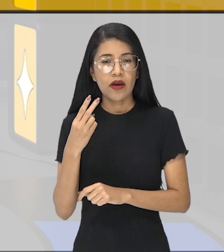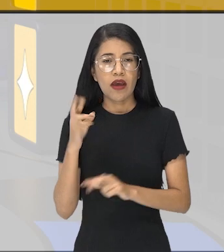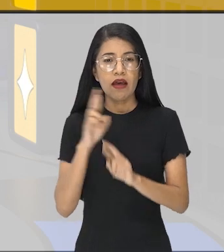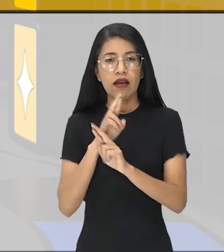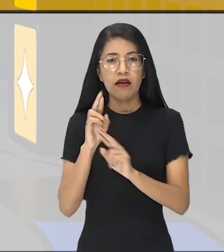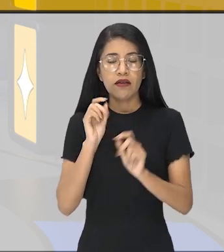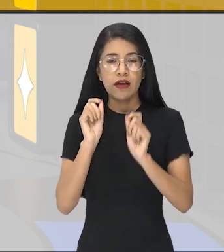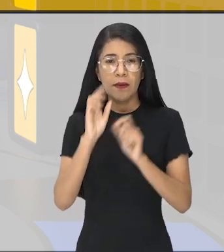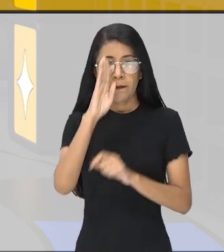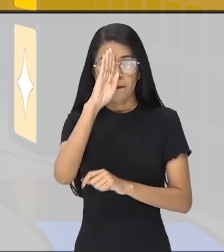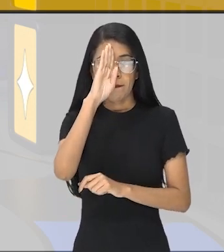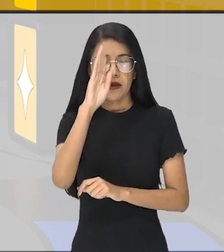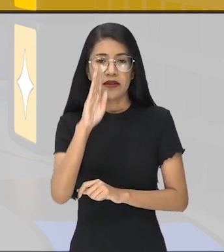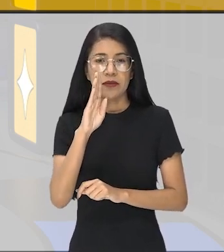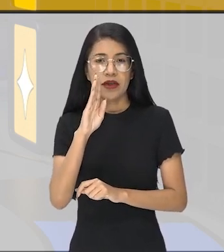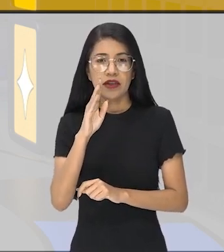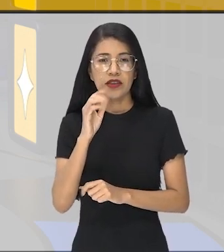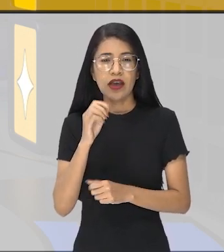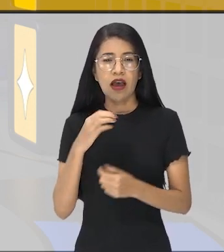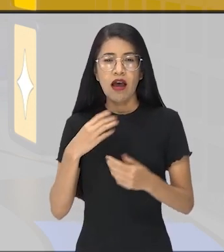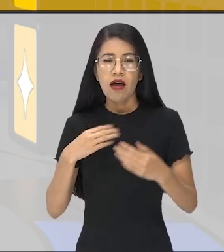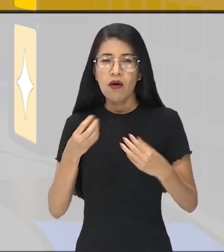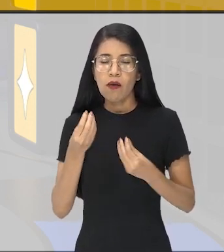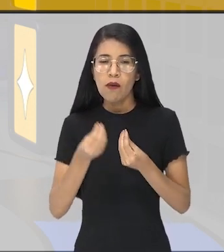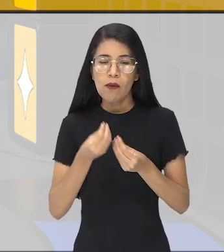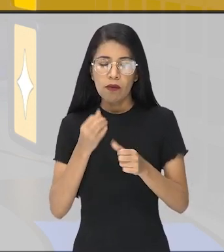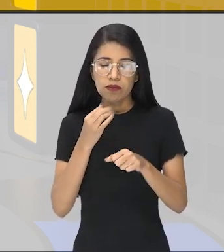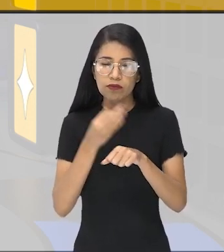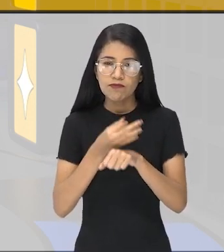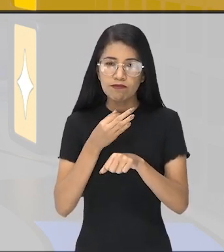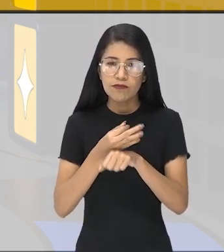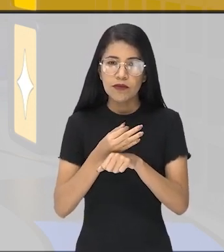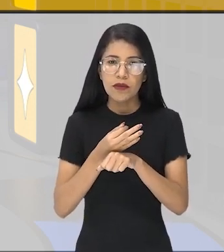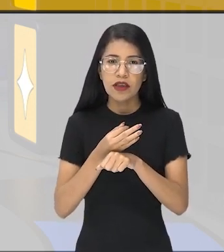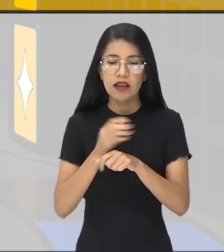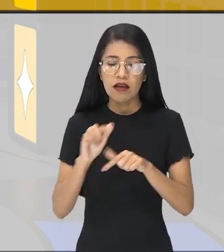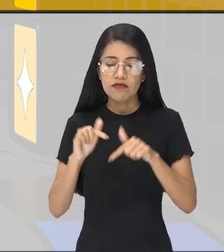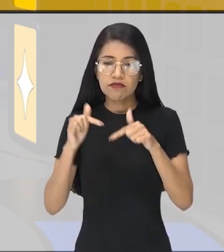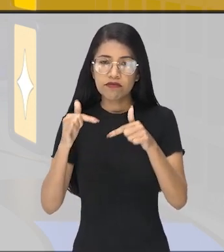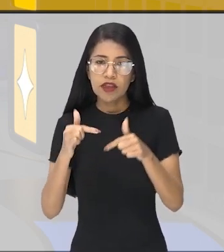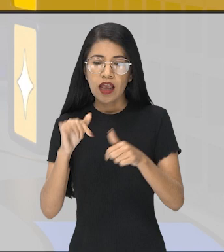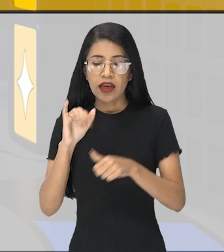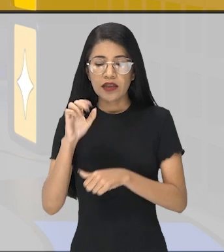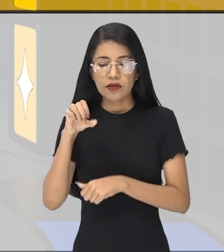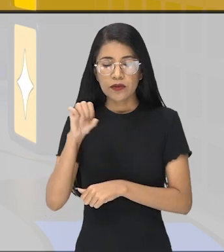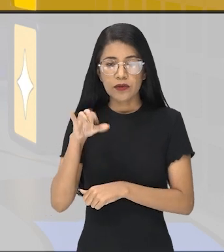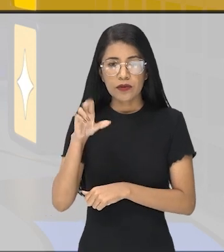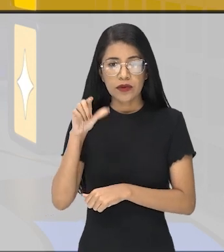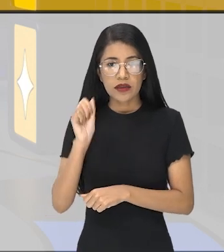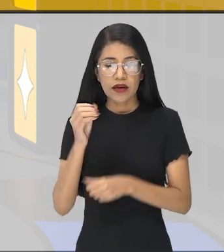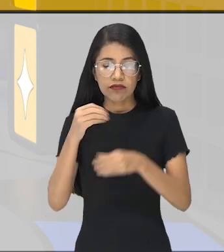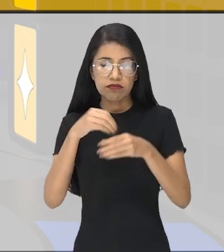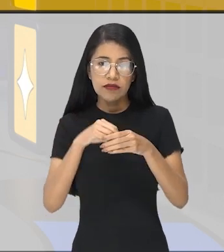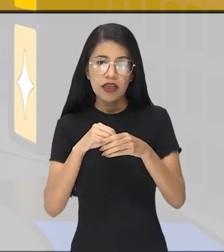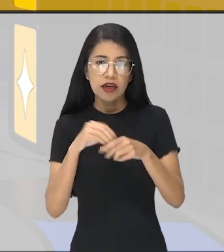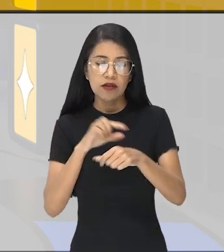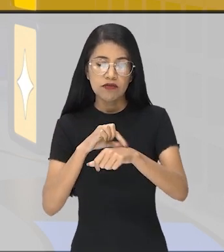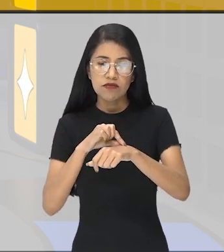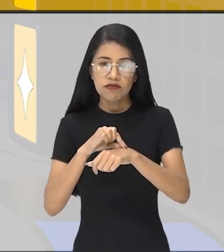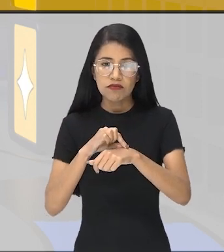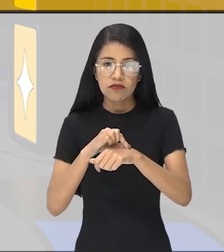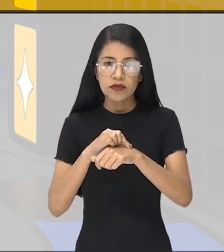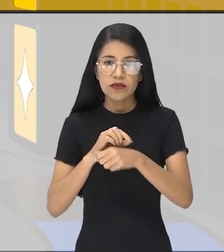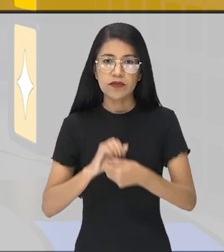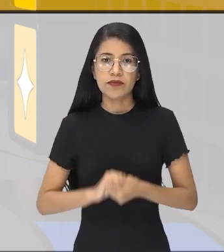associado principalmente a um mecanismo de resistência à ação da insulina nos tecidos. A evolução